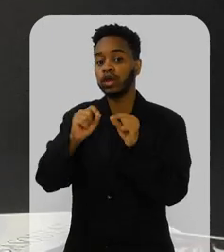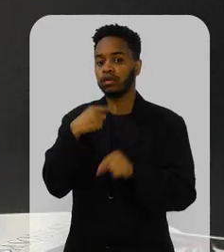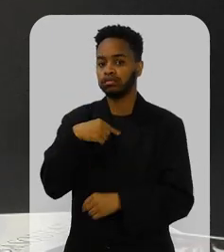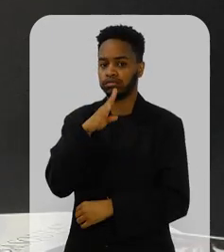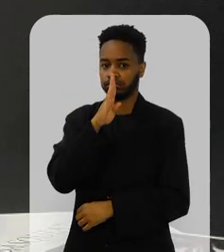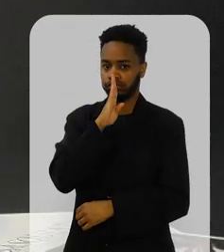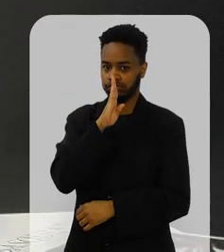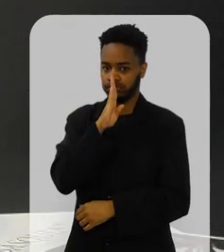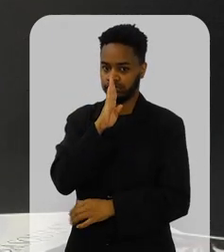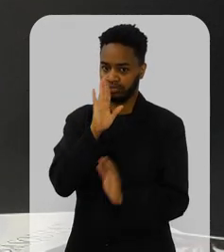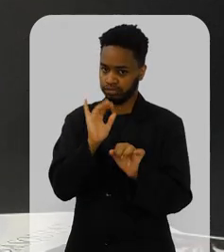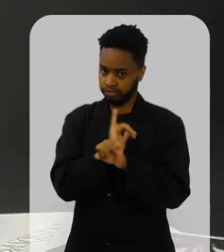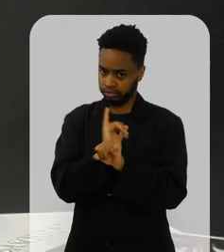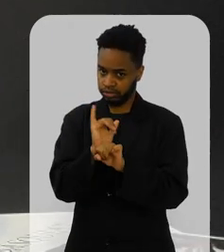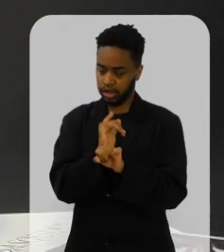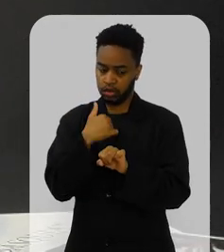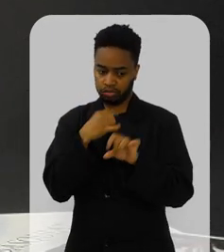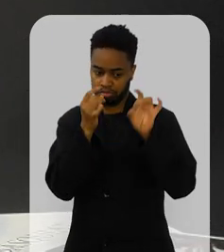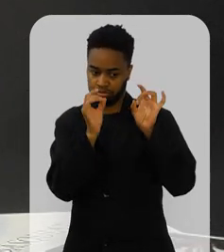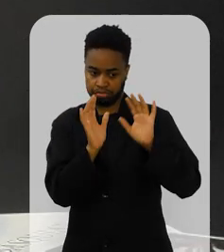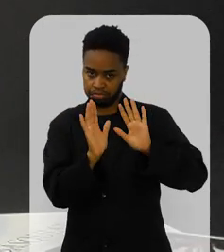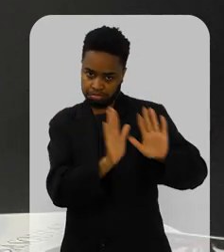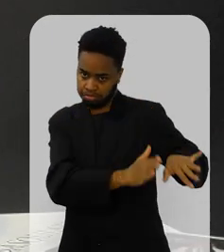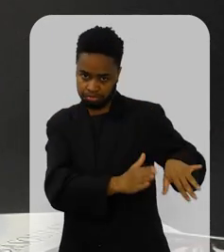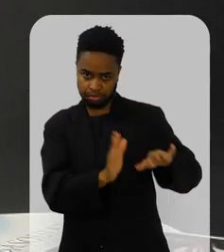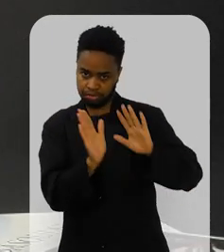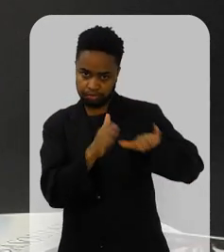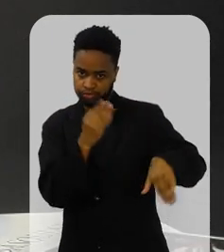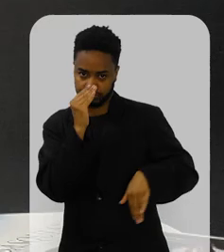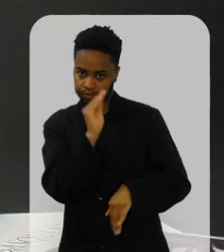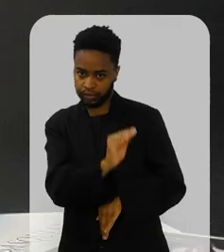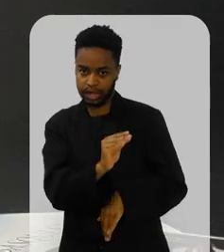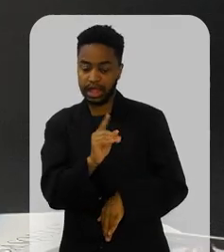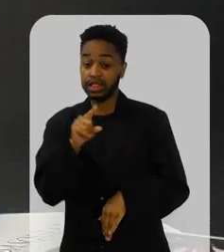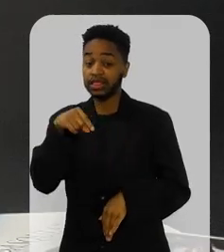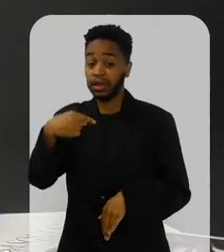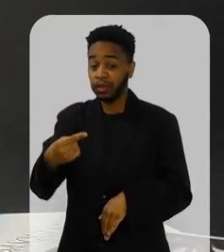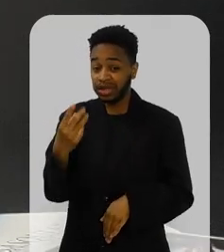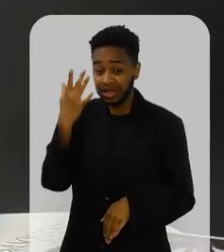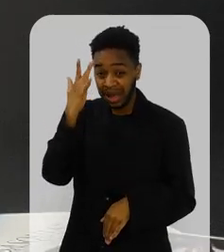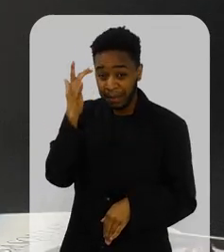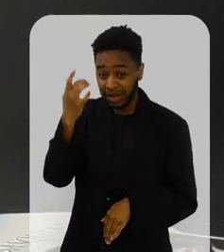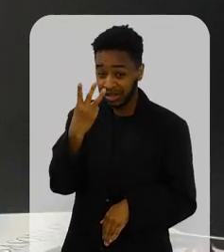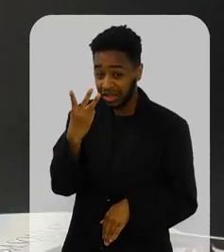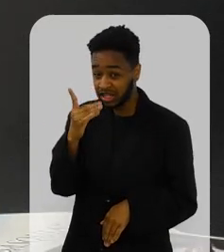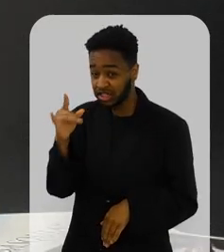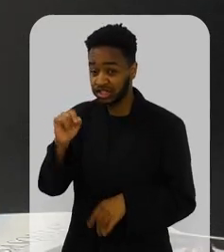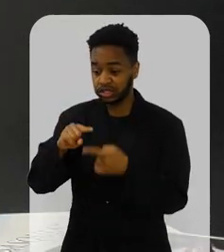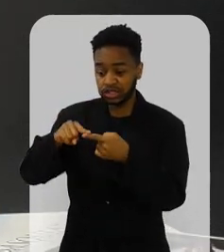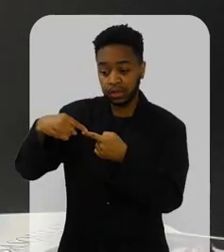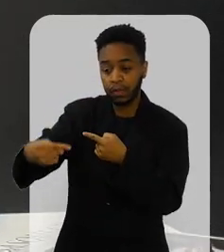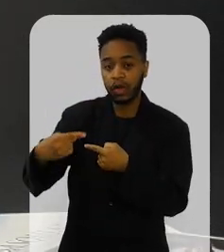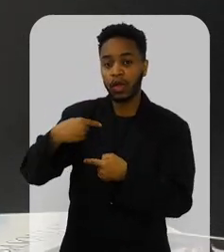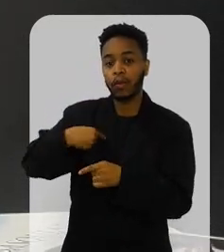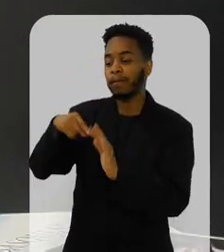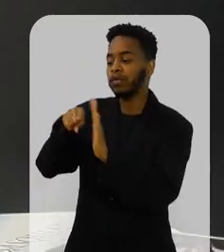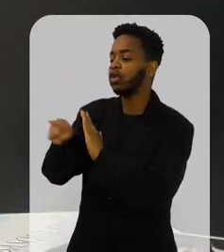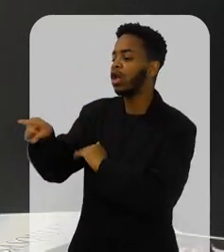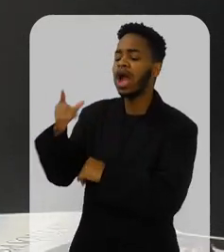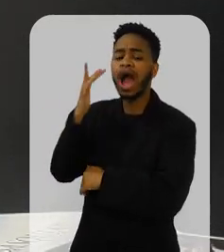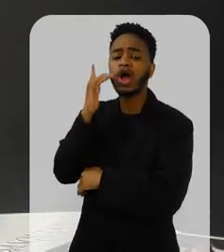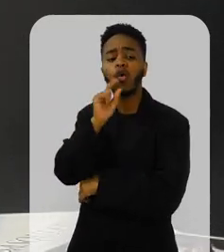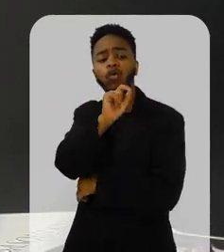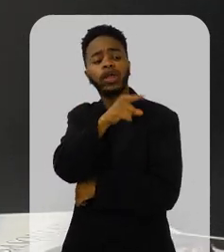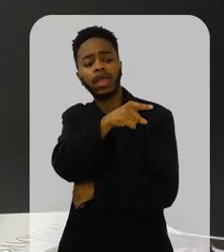me calei, deixei o carro lá, ele fazendo tudo. Três dias depois, ele estava passando. João, o que você achou agora